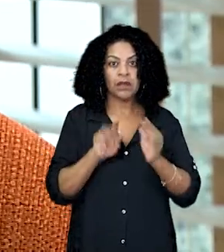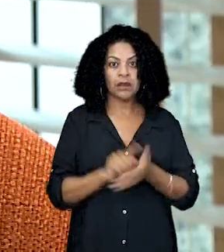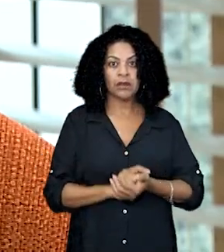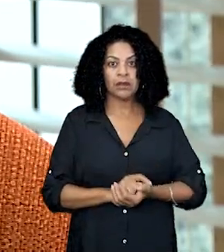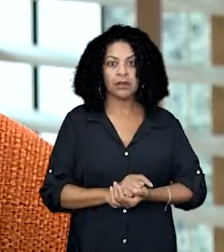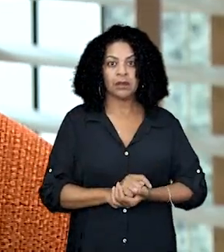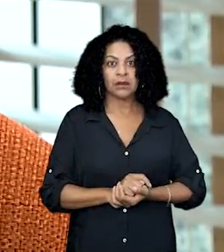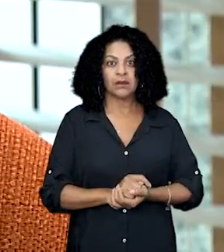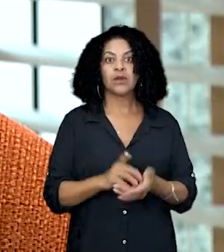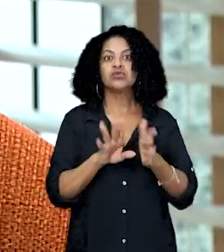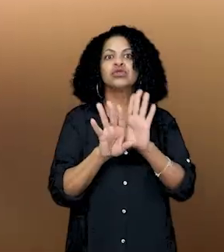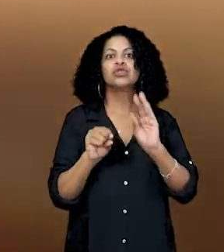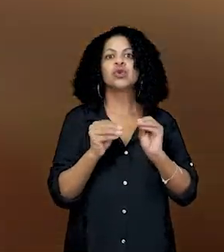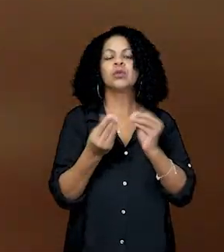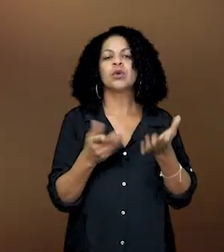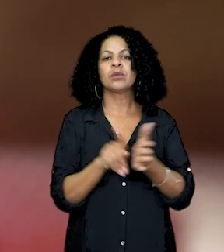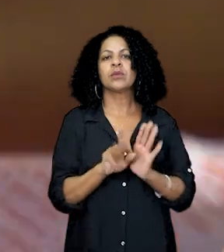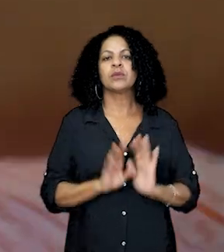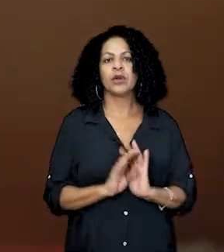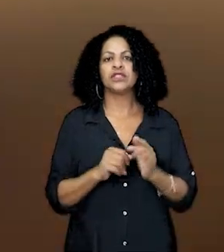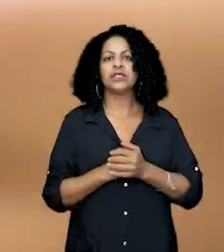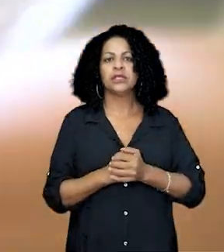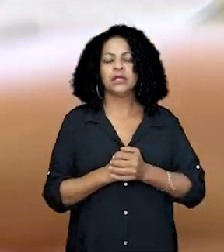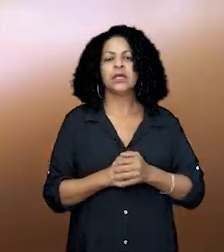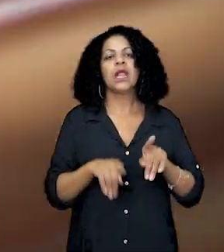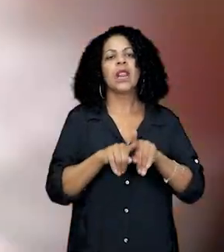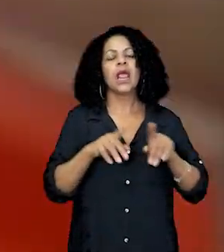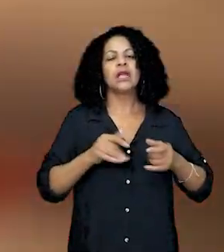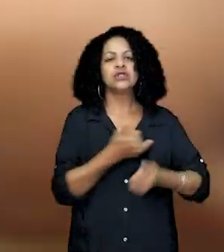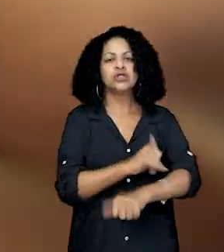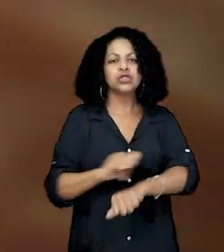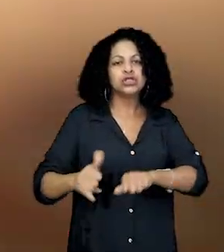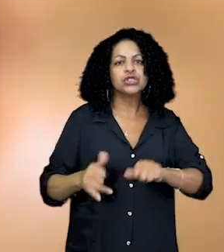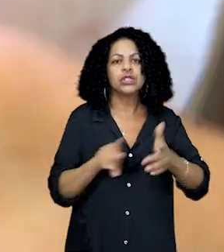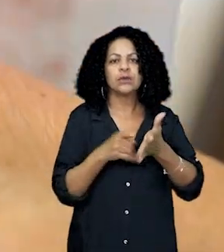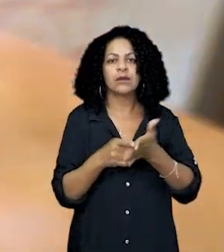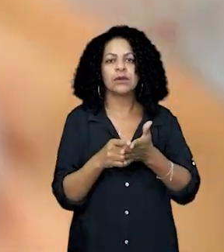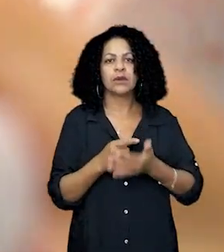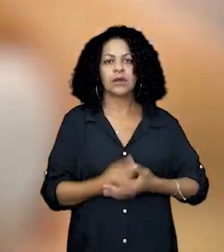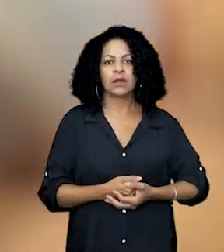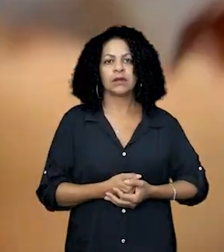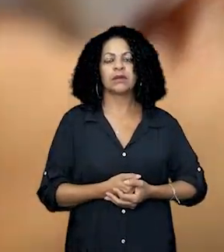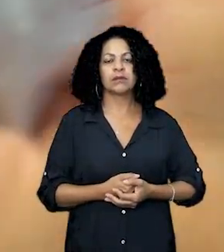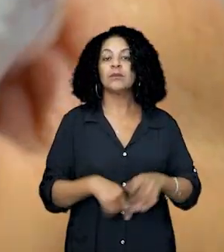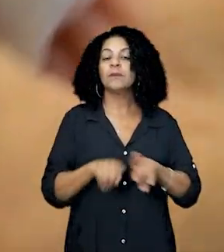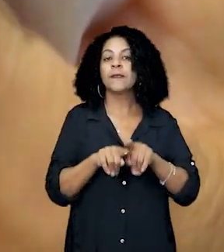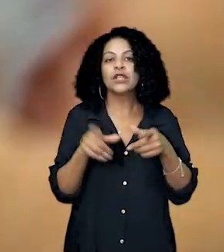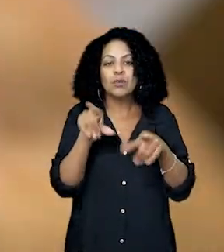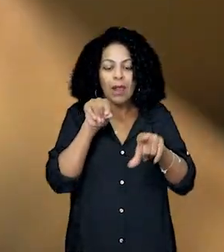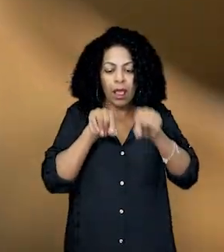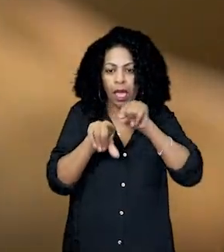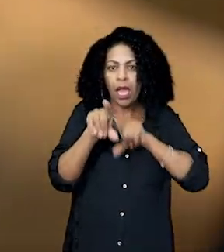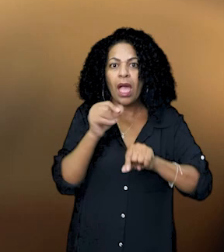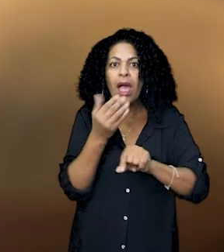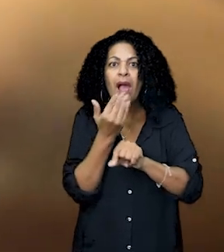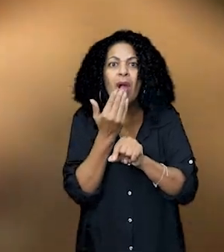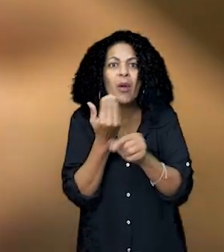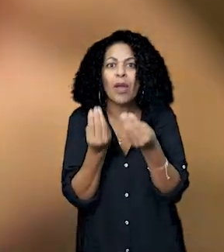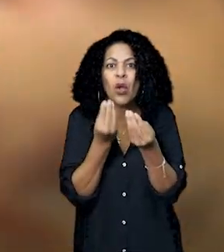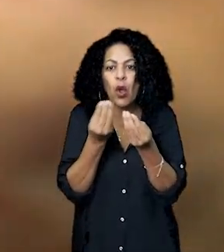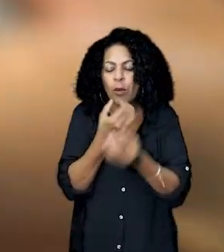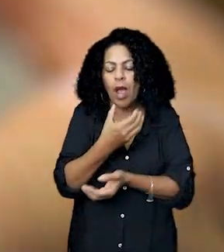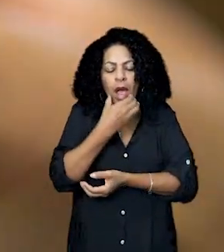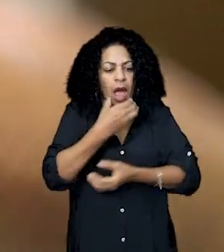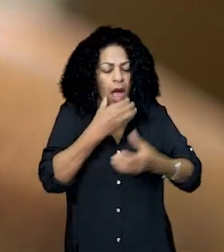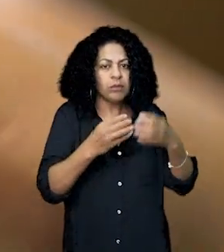das fontes imediatas de obtenção de energia é justamente através dos famosos beliscar, de